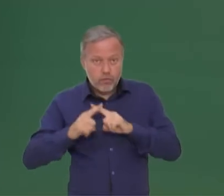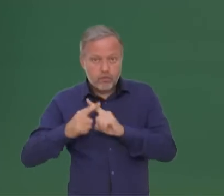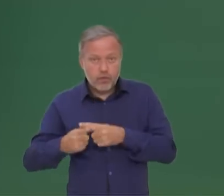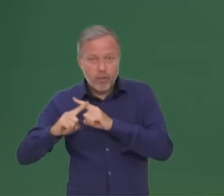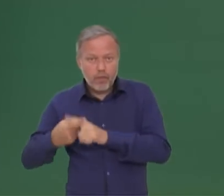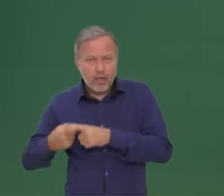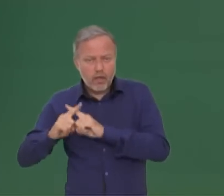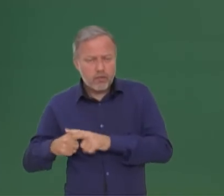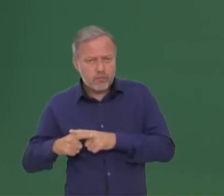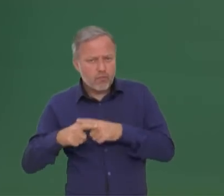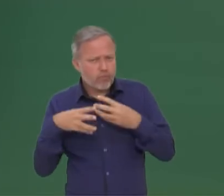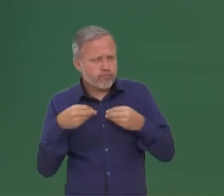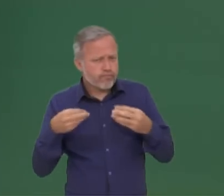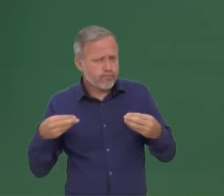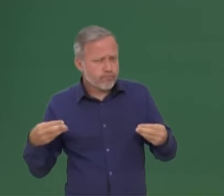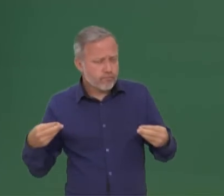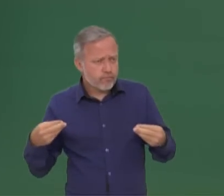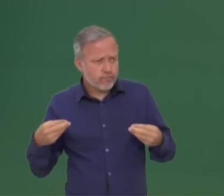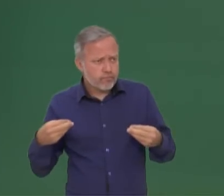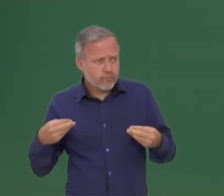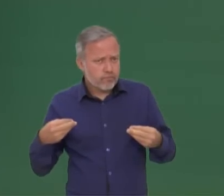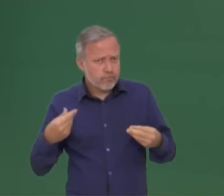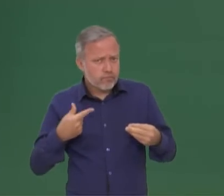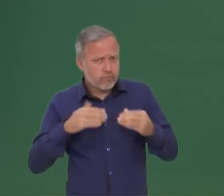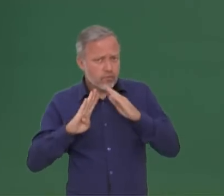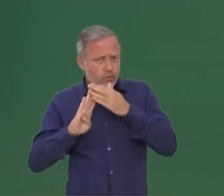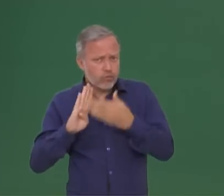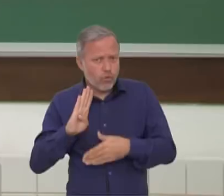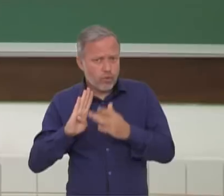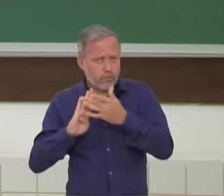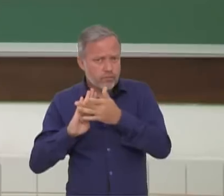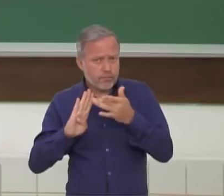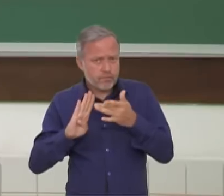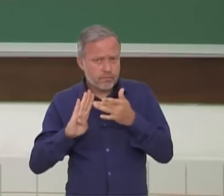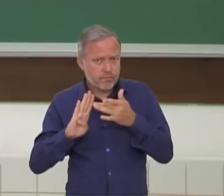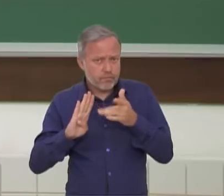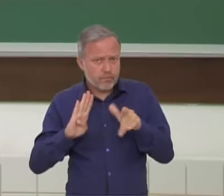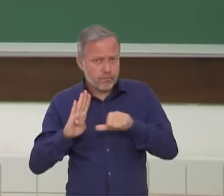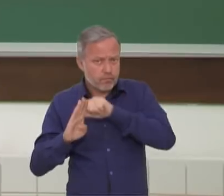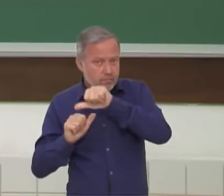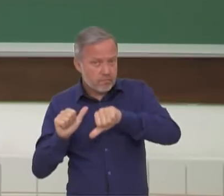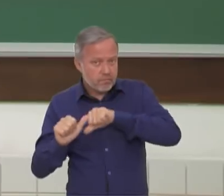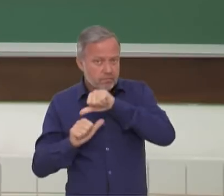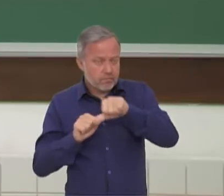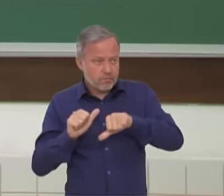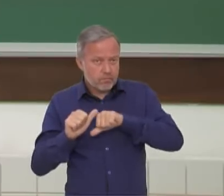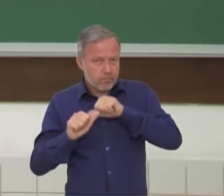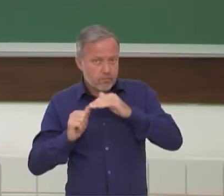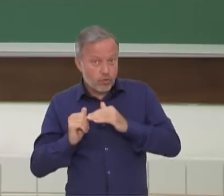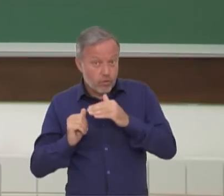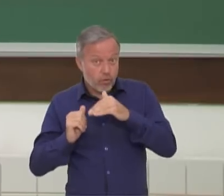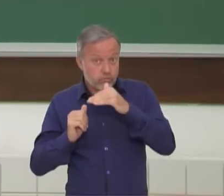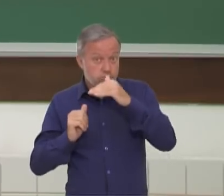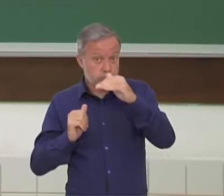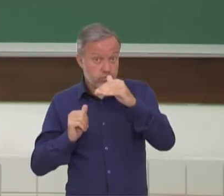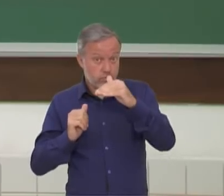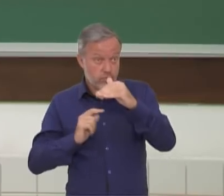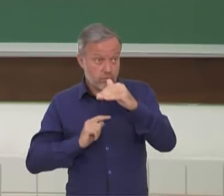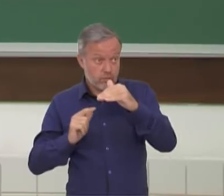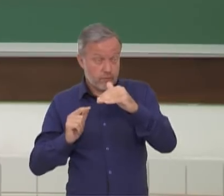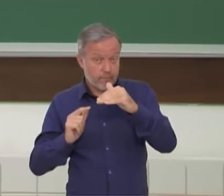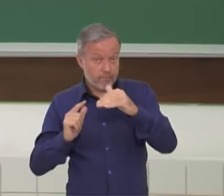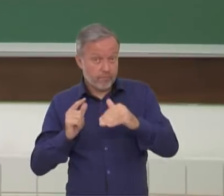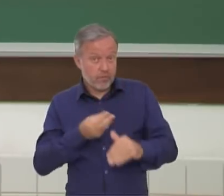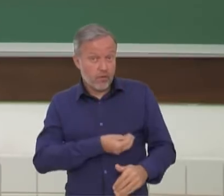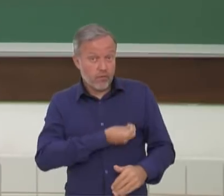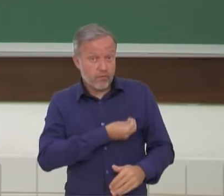se multiplicar, se reproduzir nos corpos das pessoas e ele se modificar, evoluir, é uma característica de